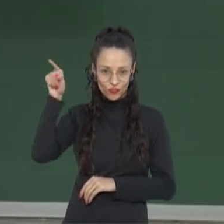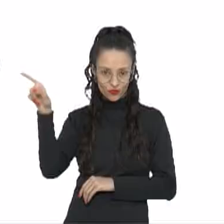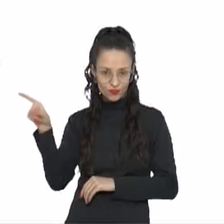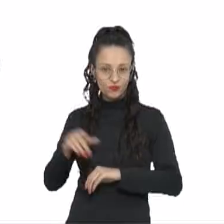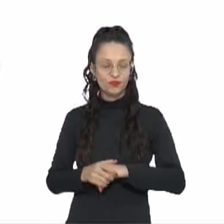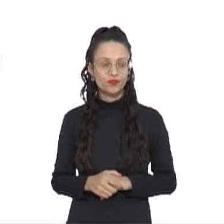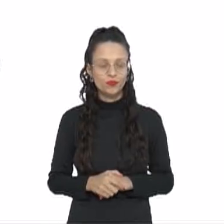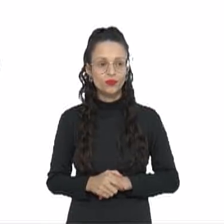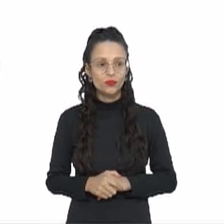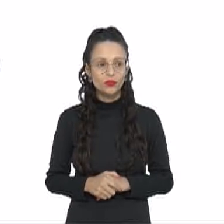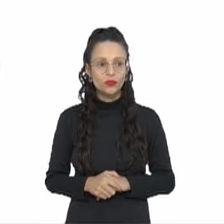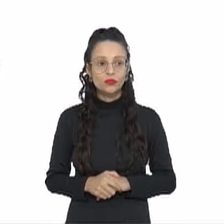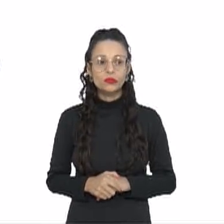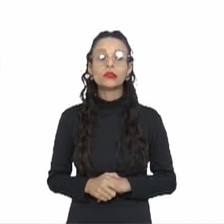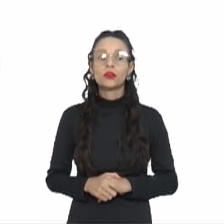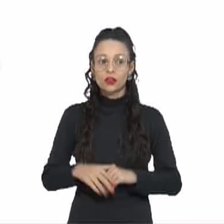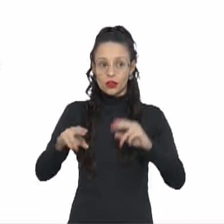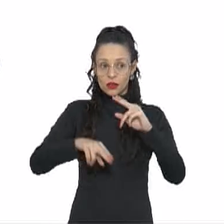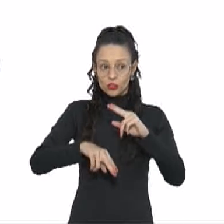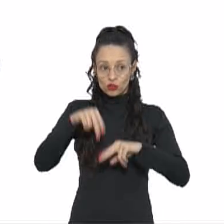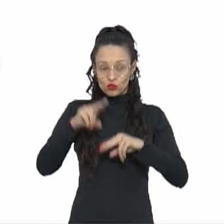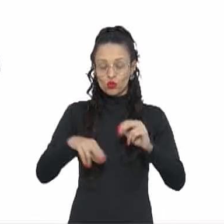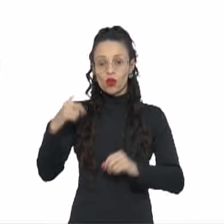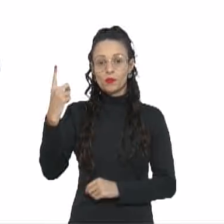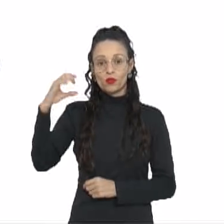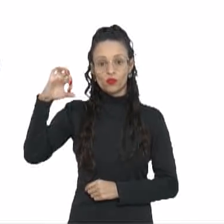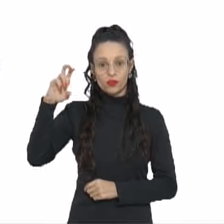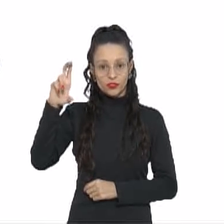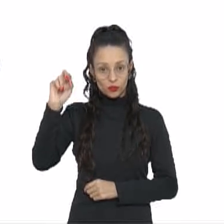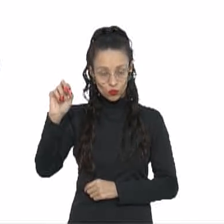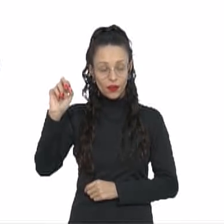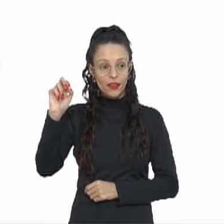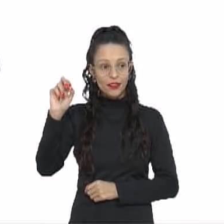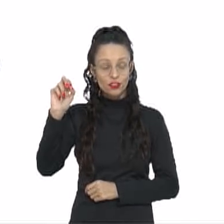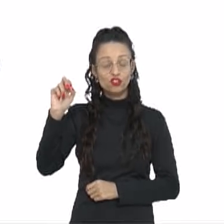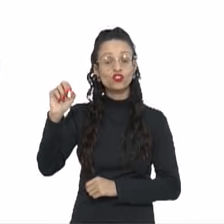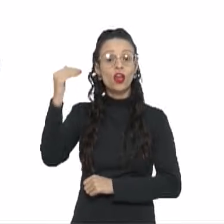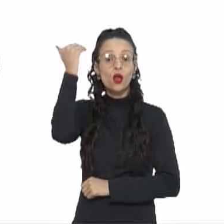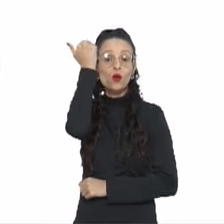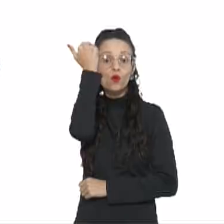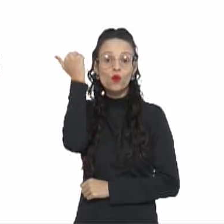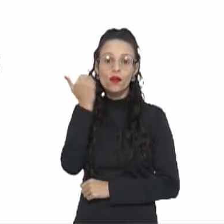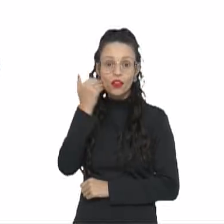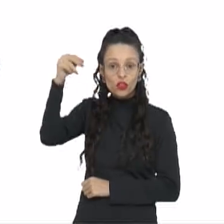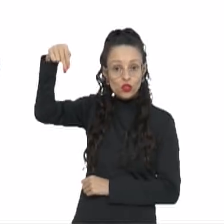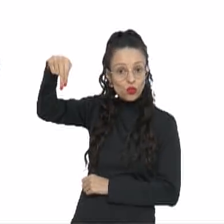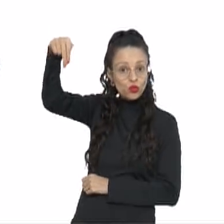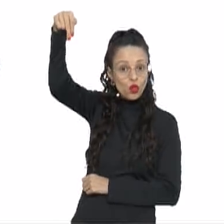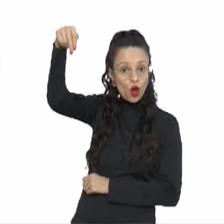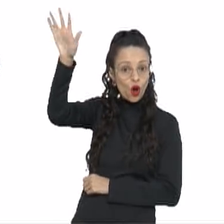Pyongyang. E em junho de 1950, a Coreia do Norte,